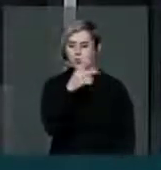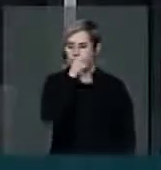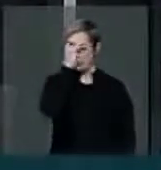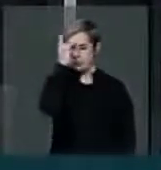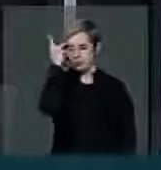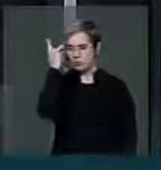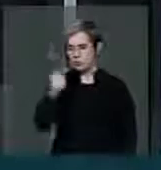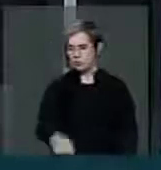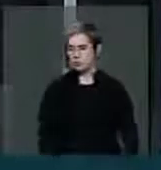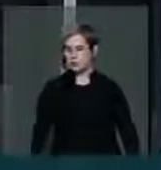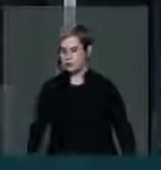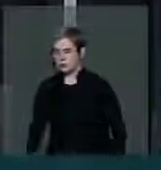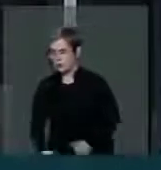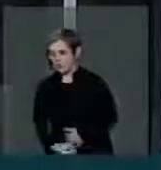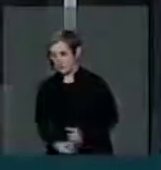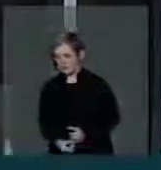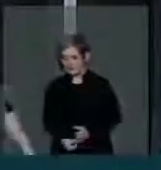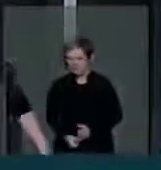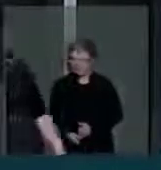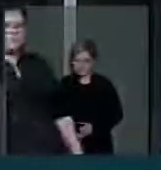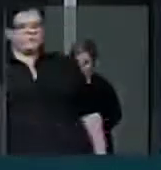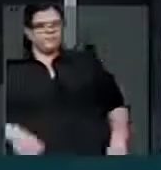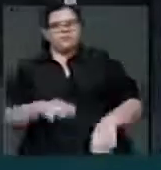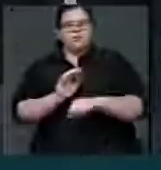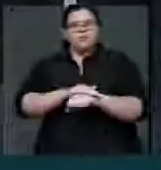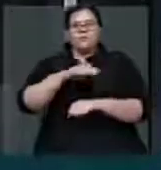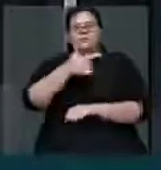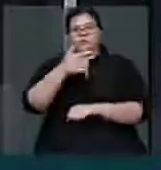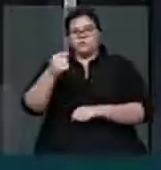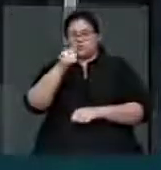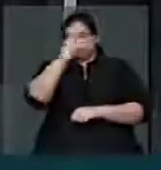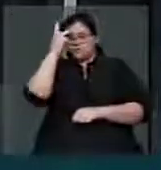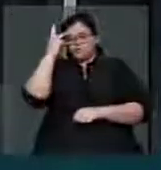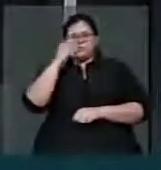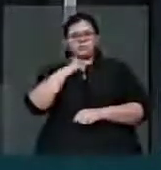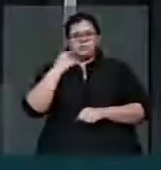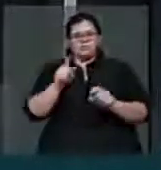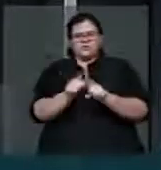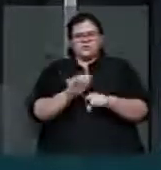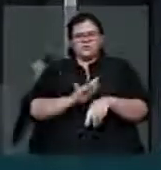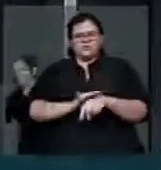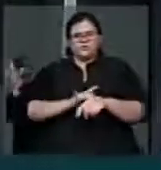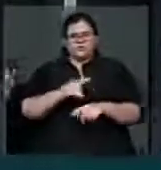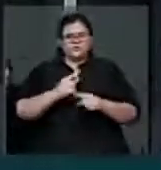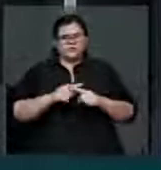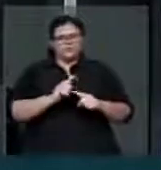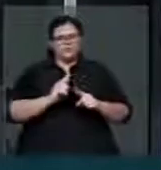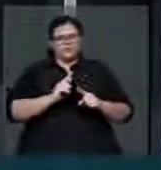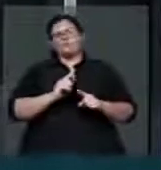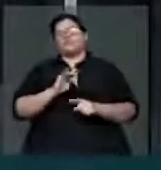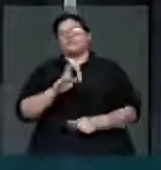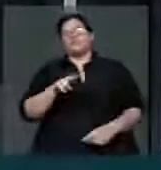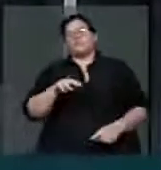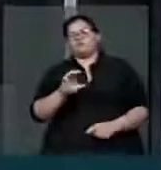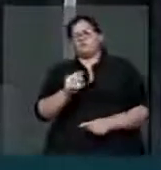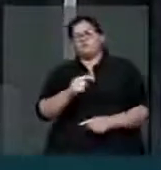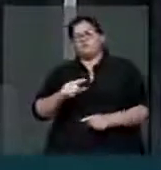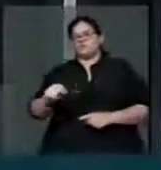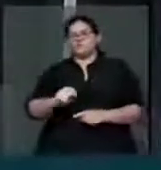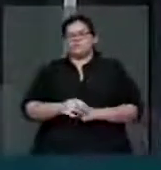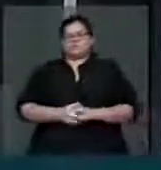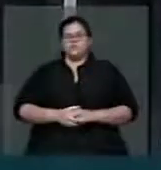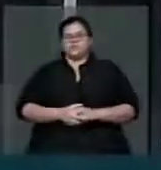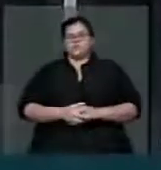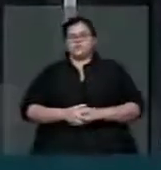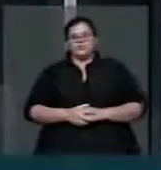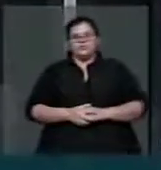pessoas e mais de 200 feridos. E naquele momento ele acumulava a função de alto comissário da